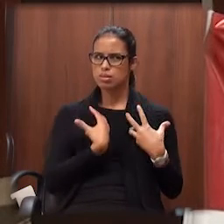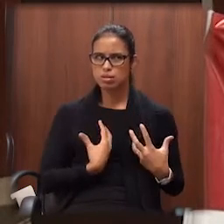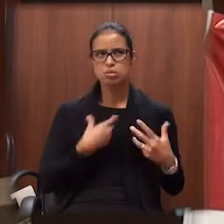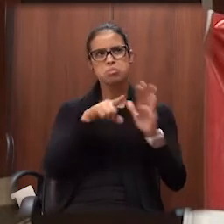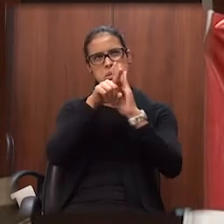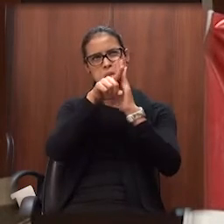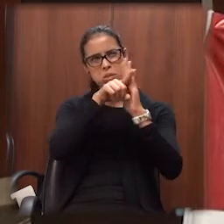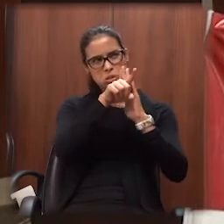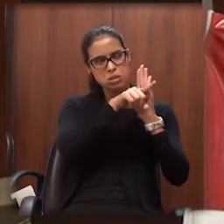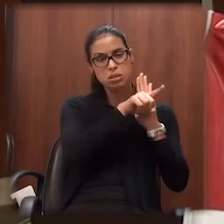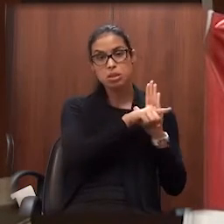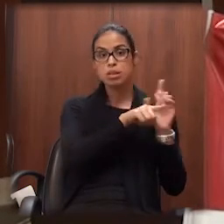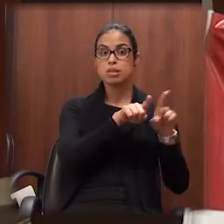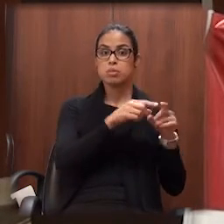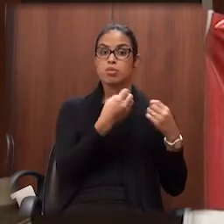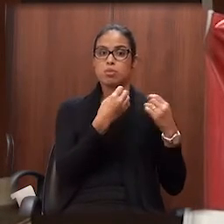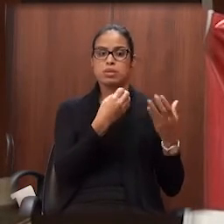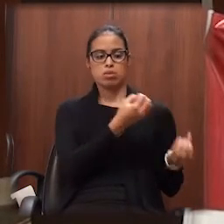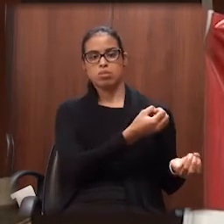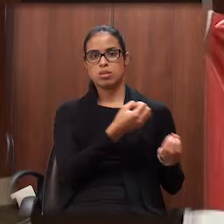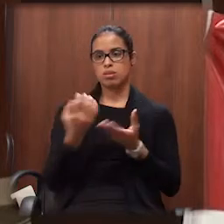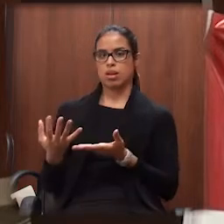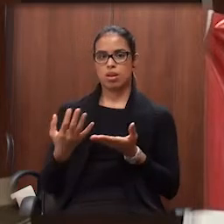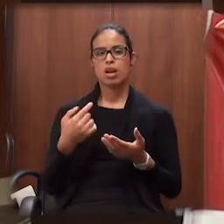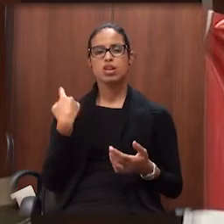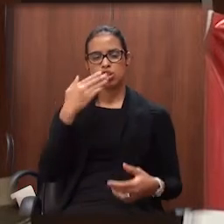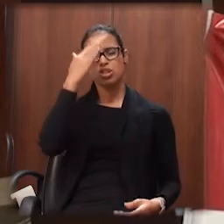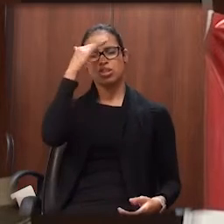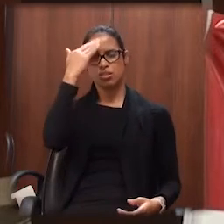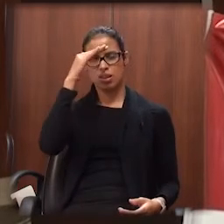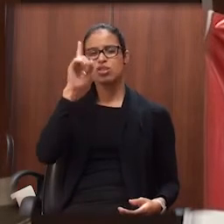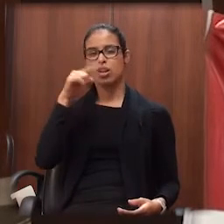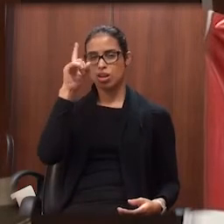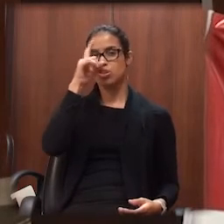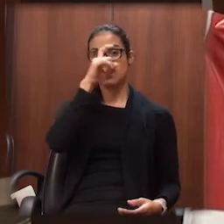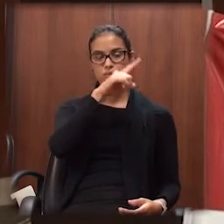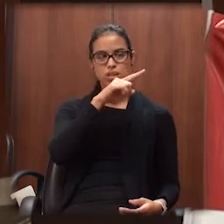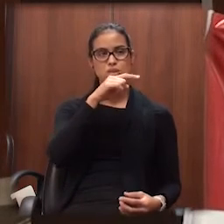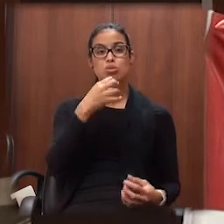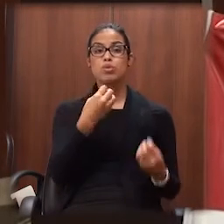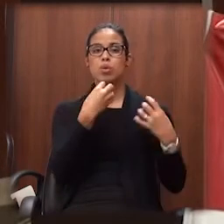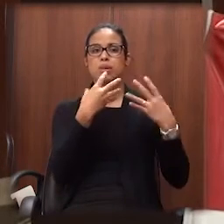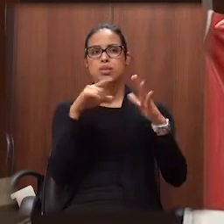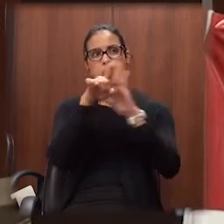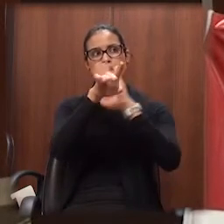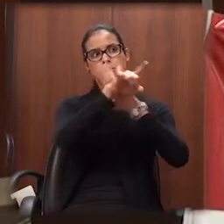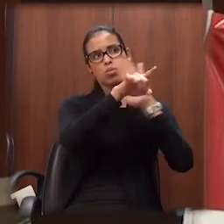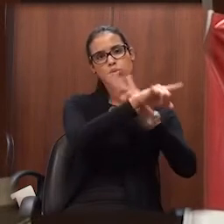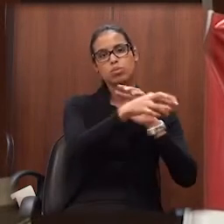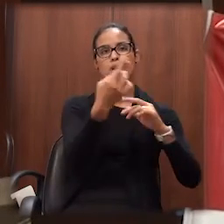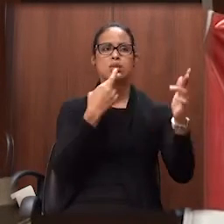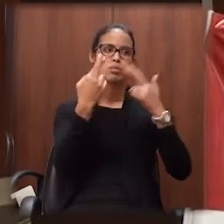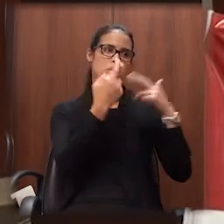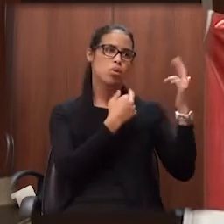tarefa que isso foi entregue também. É compreensível quanto é difícil fazer esse levantamento, aguardar as